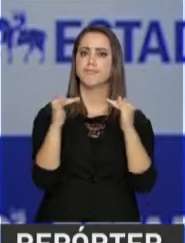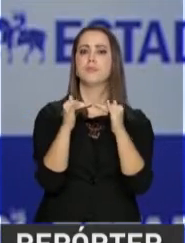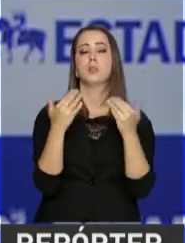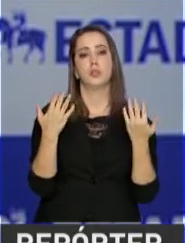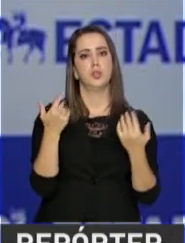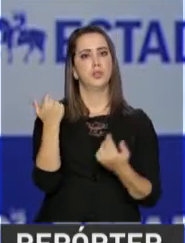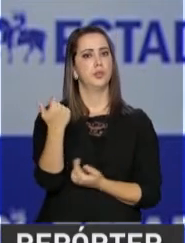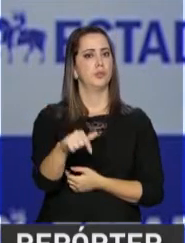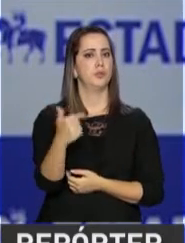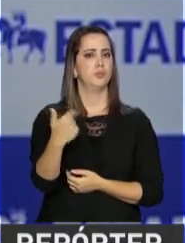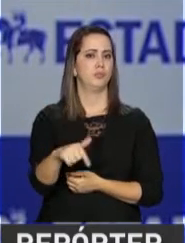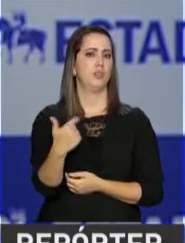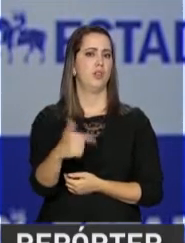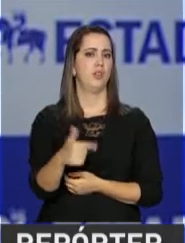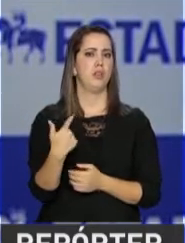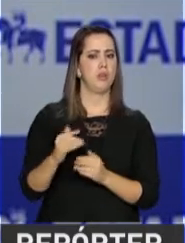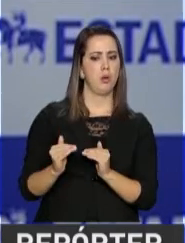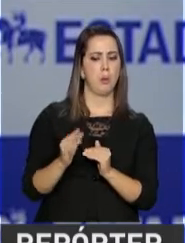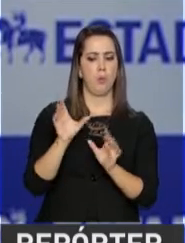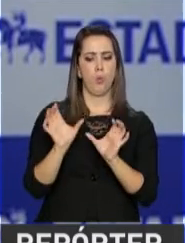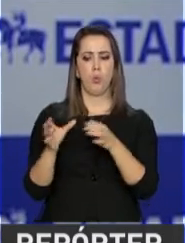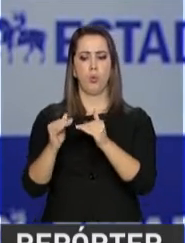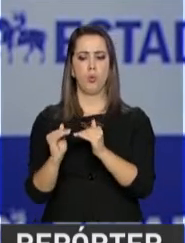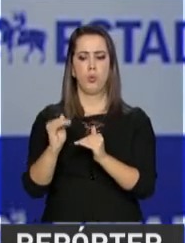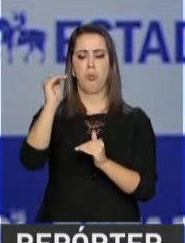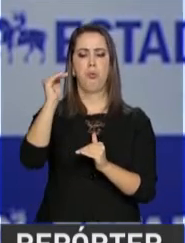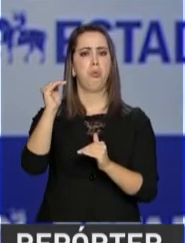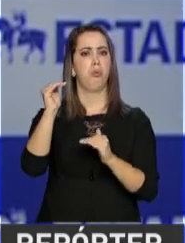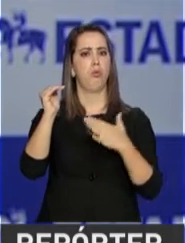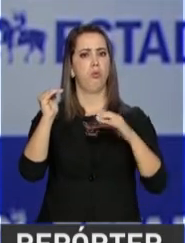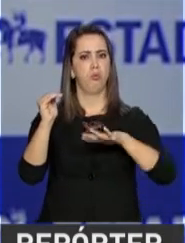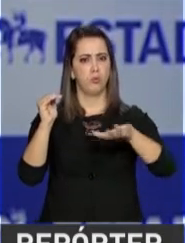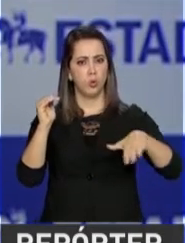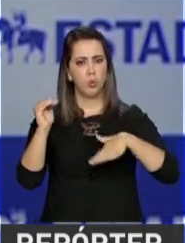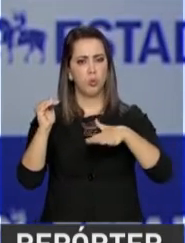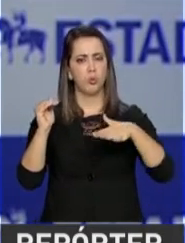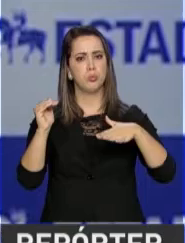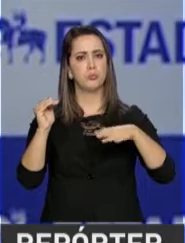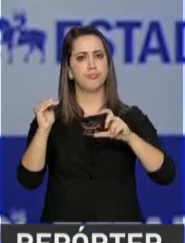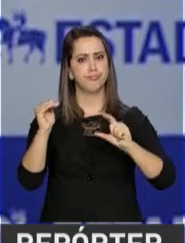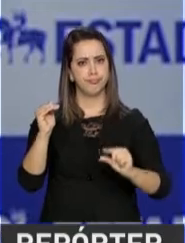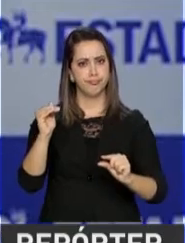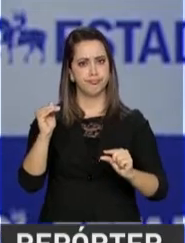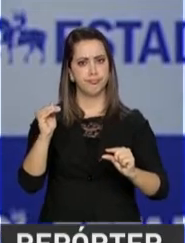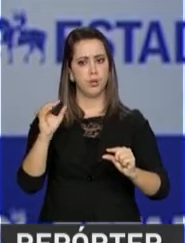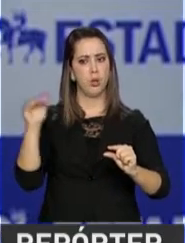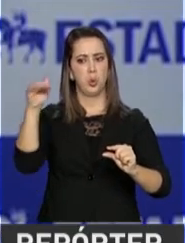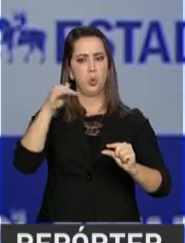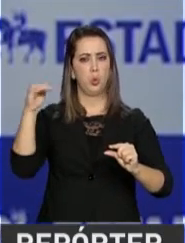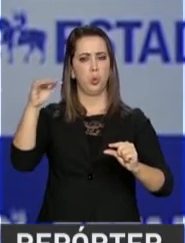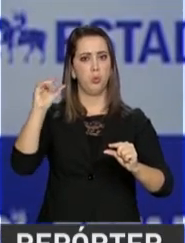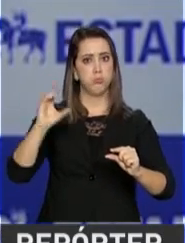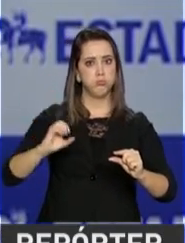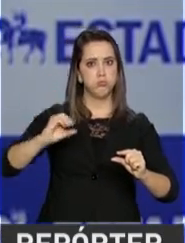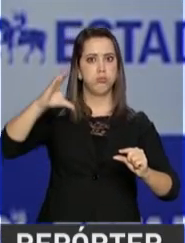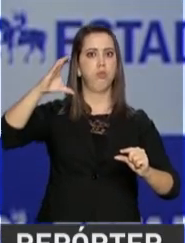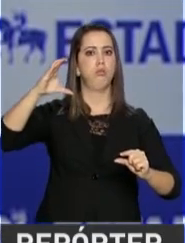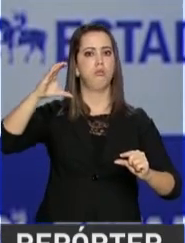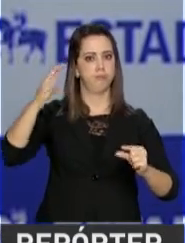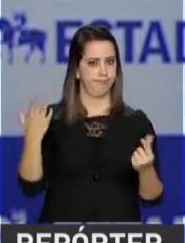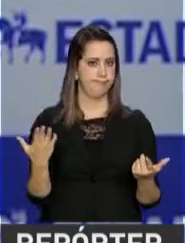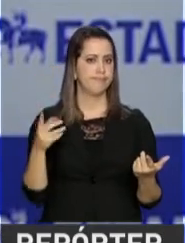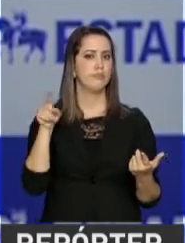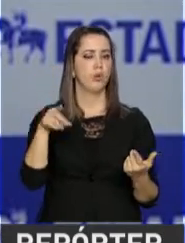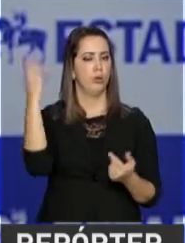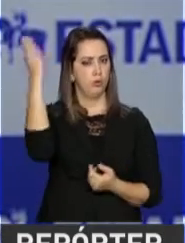tenhamos que conviver com esses privilégios odiosos é de poucos ganharem tanto e muitos ganhar então pouco